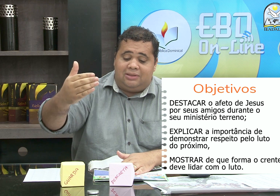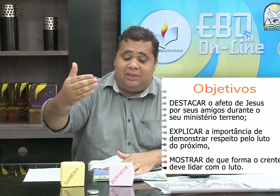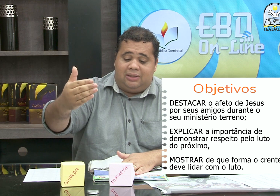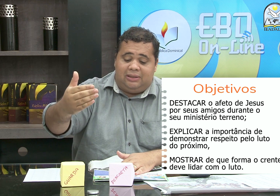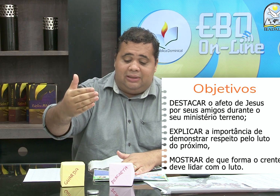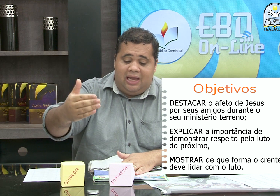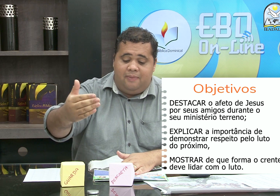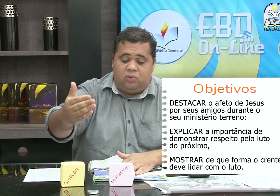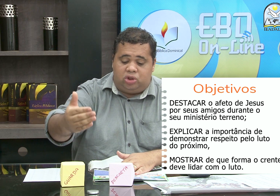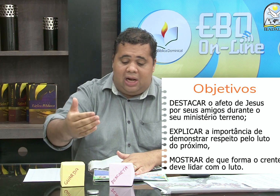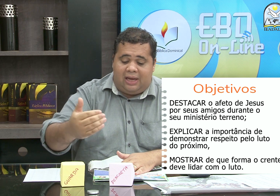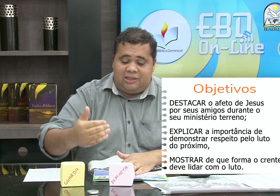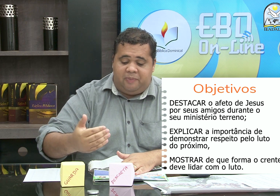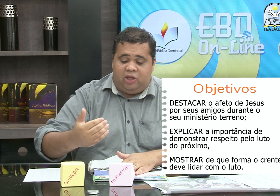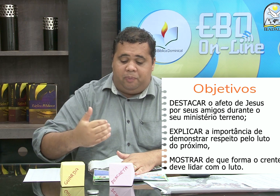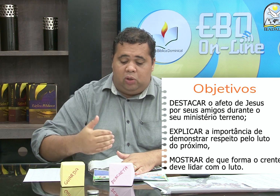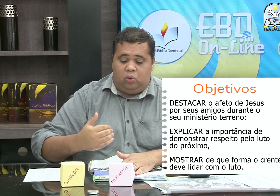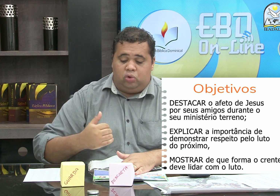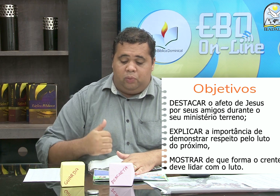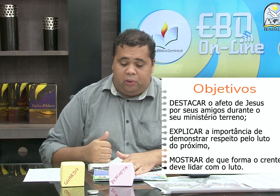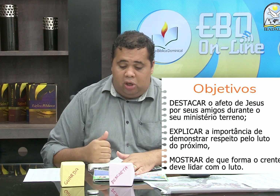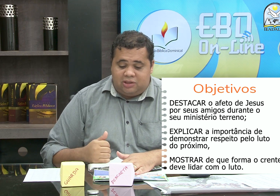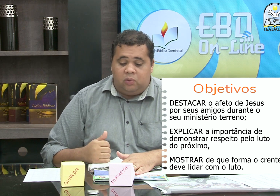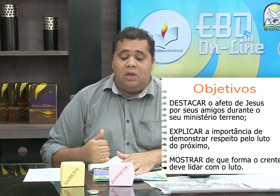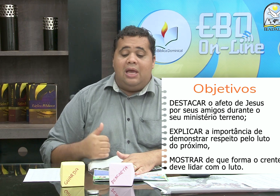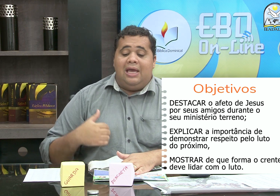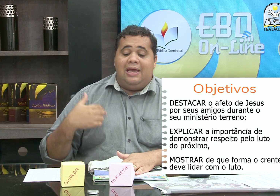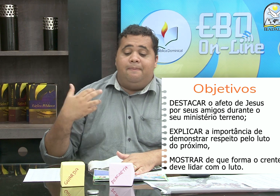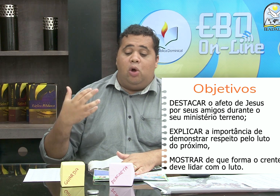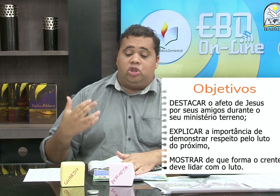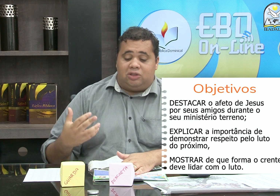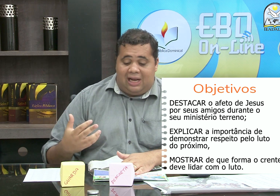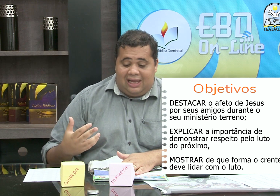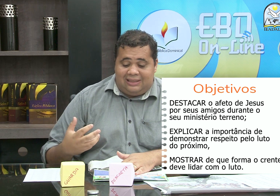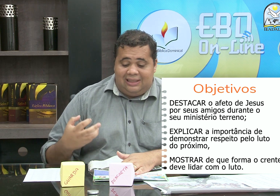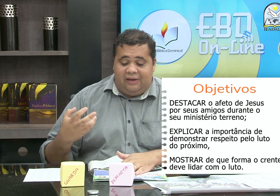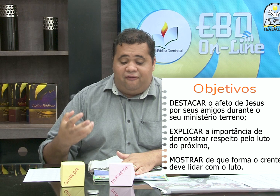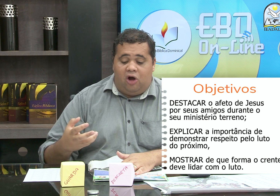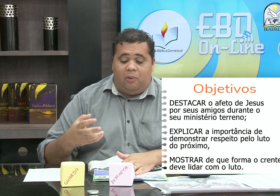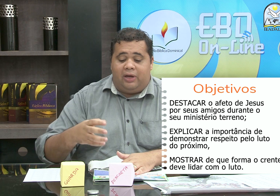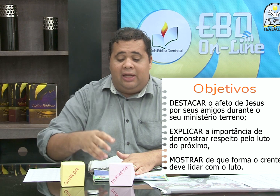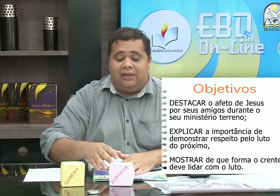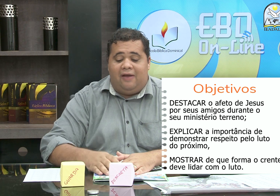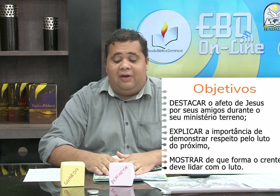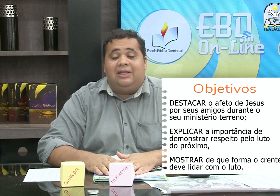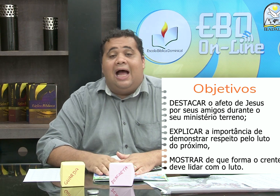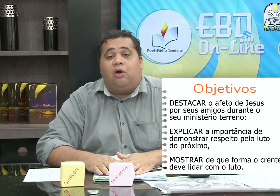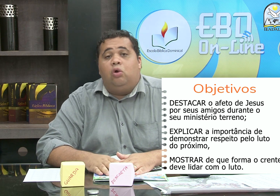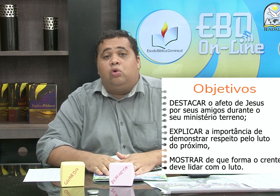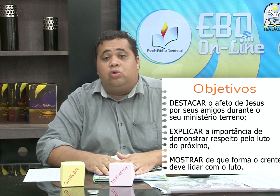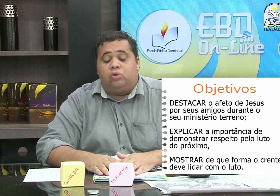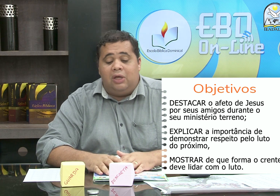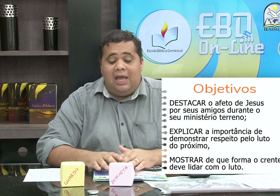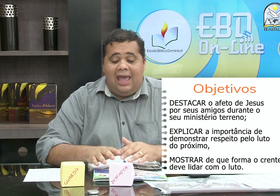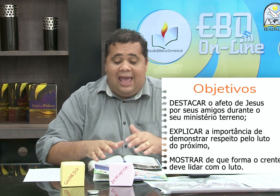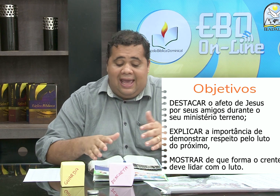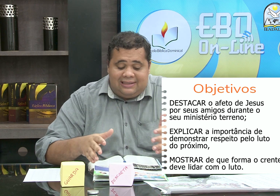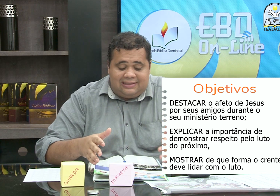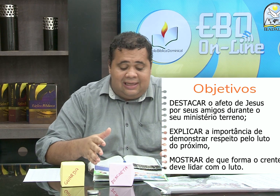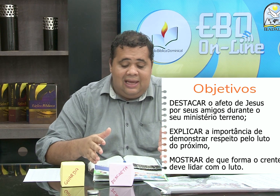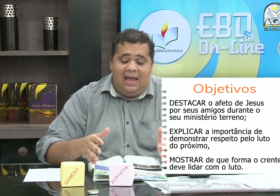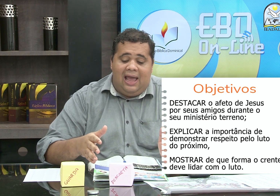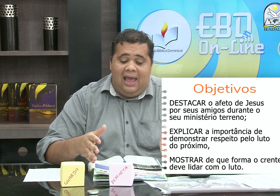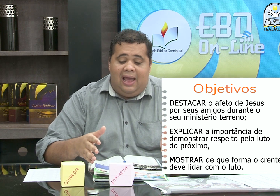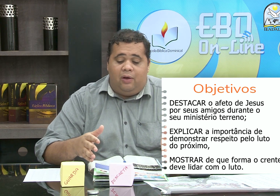importância de demonstrar respeito pelo luto do próximo e mostrar de que forma o crente deve lidar com luto